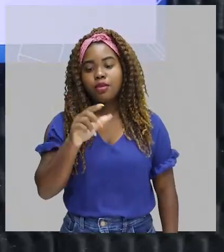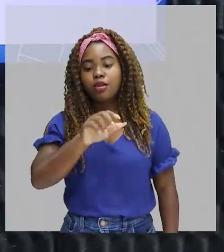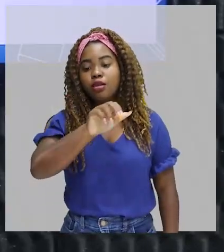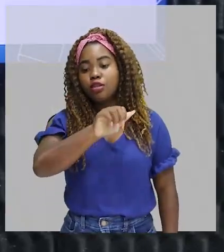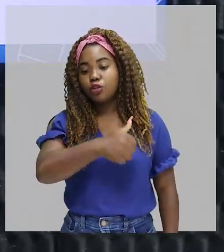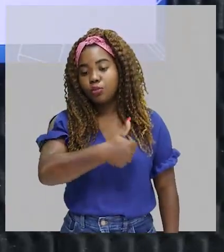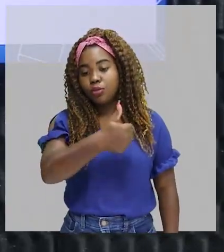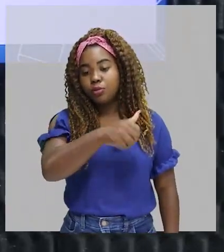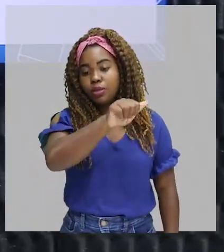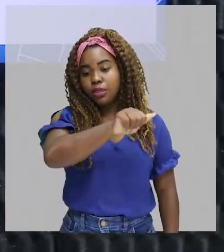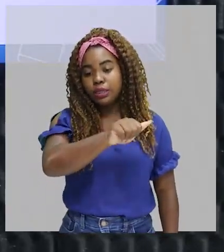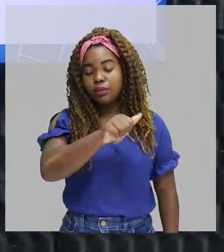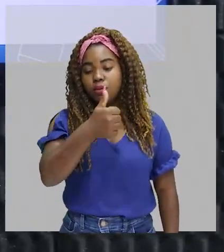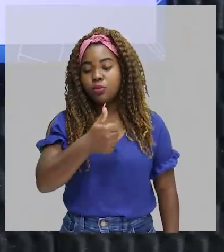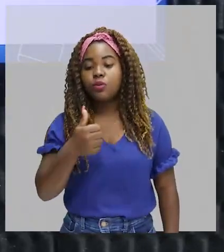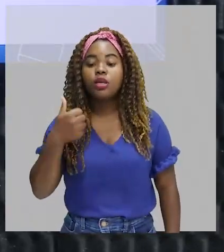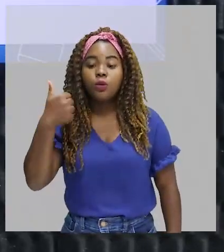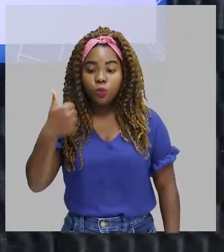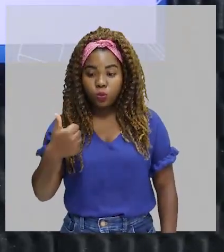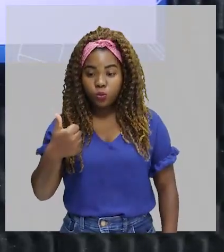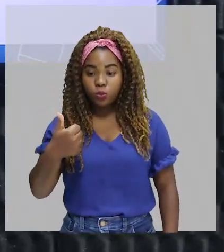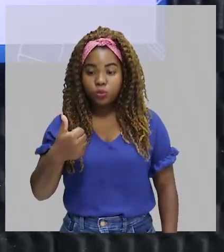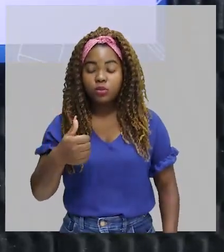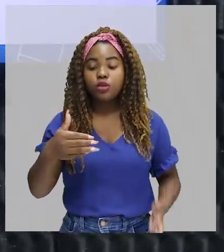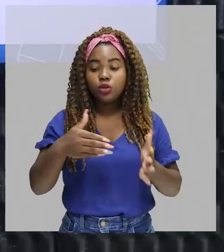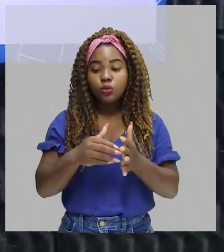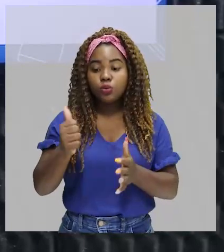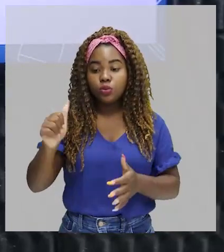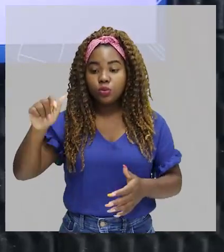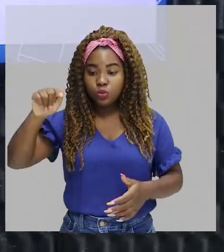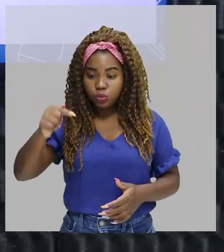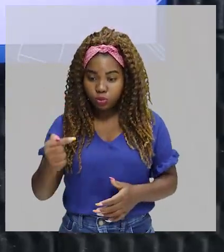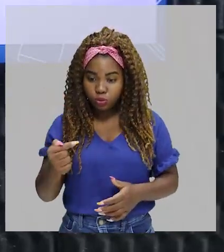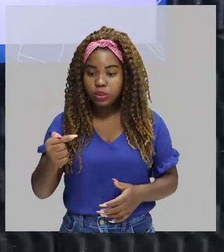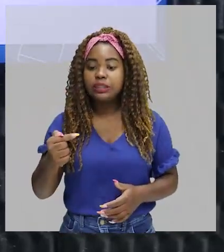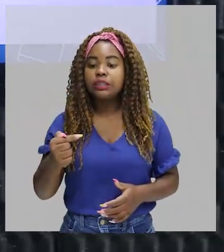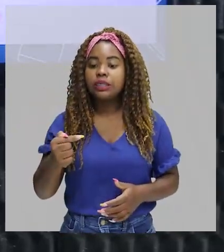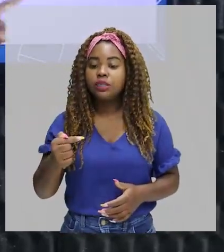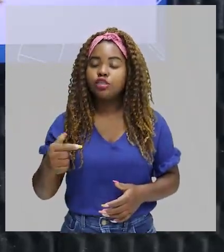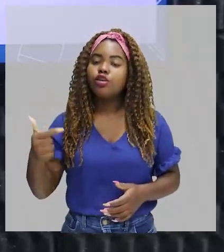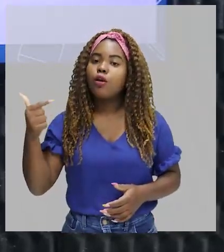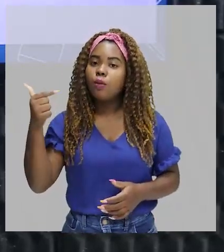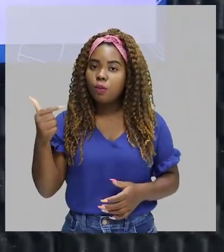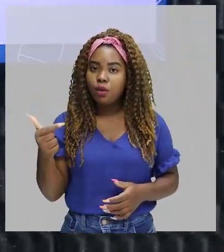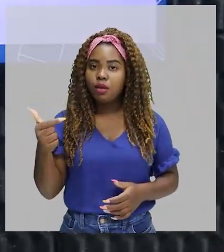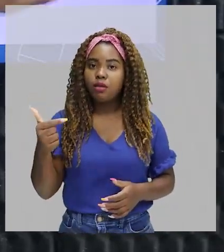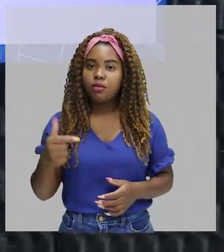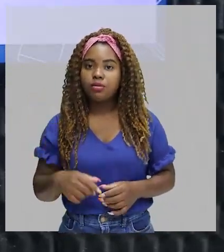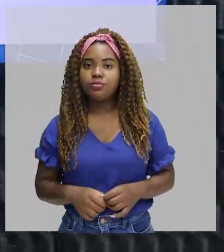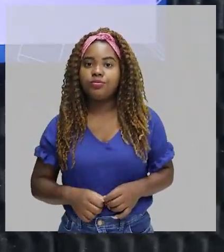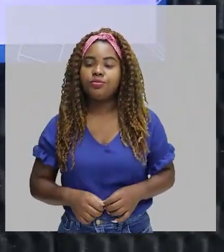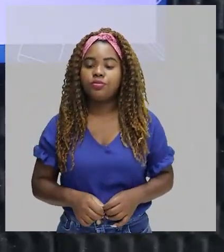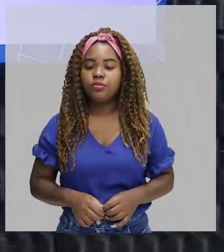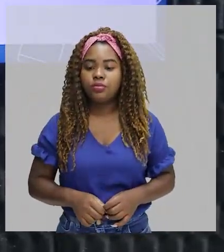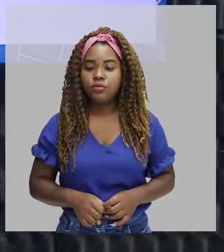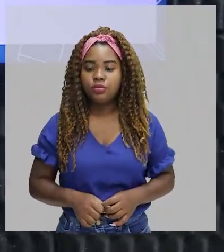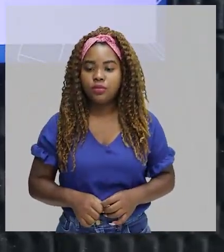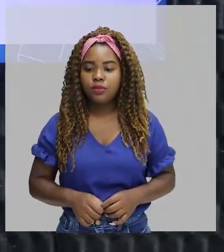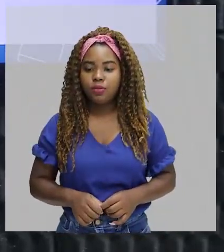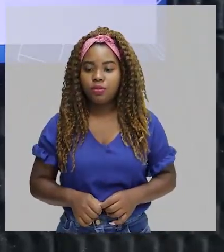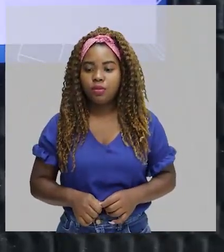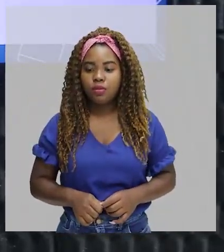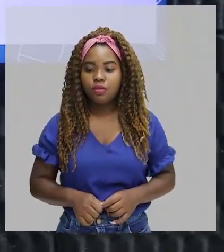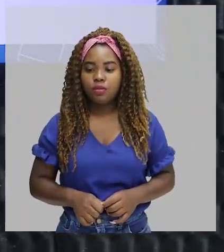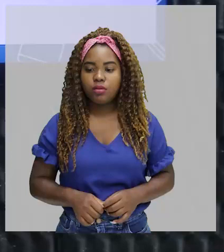o primeiro termo vale 1 e o último termo, ou seja, o sétimo termo, ele vai valer o número